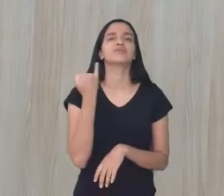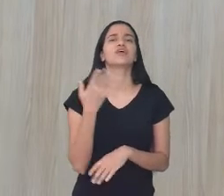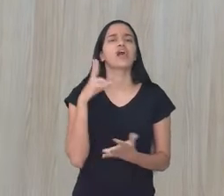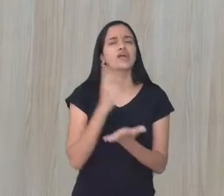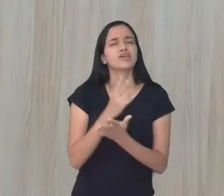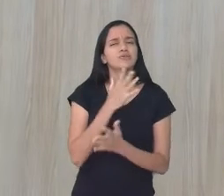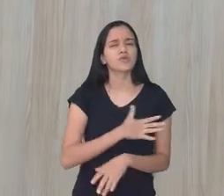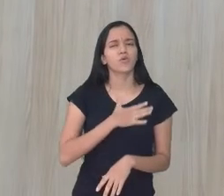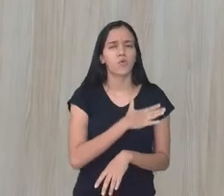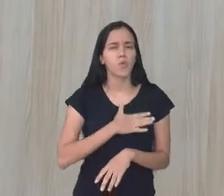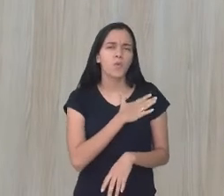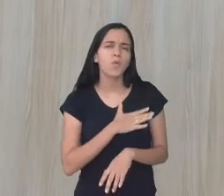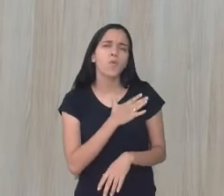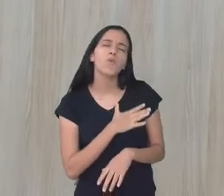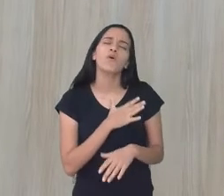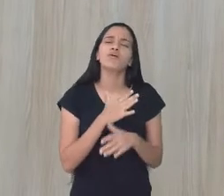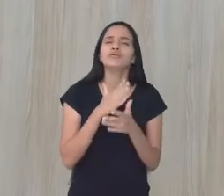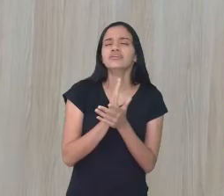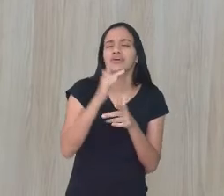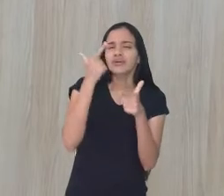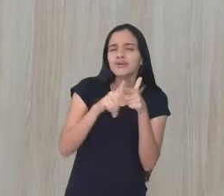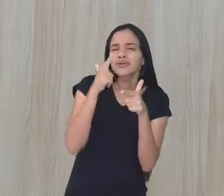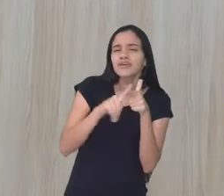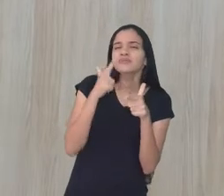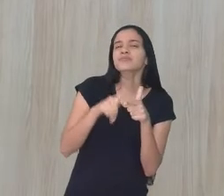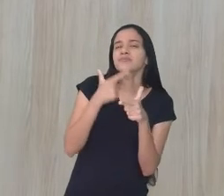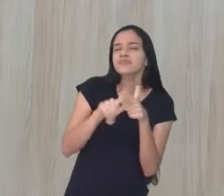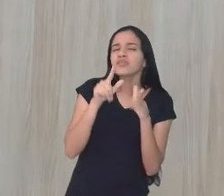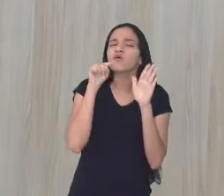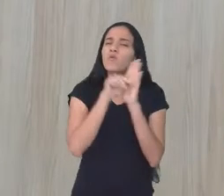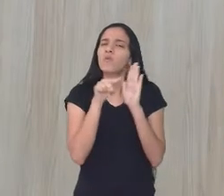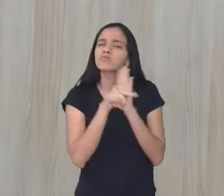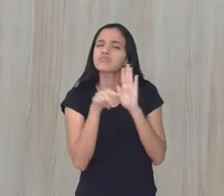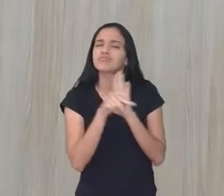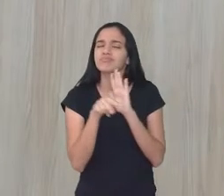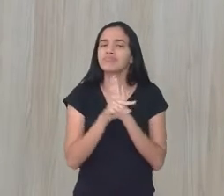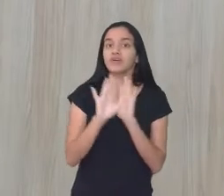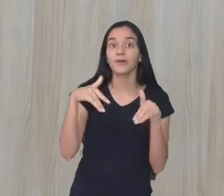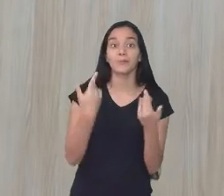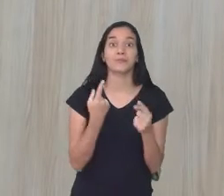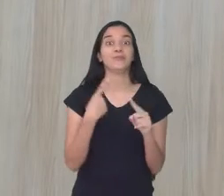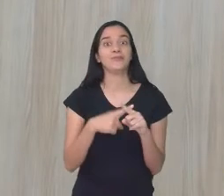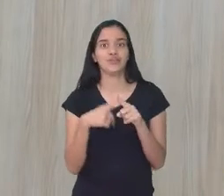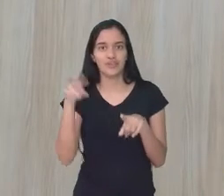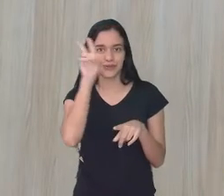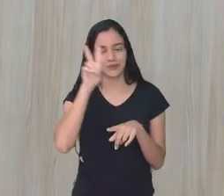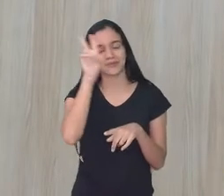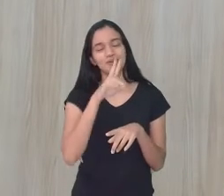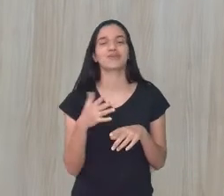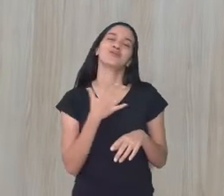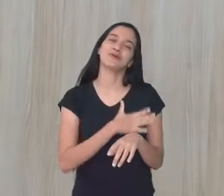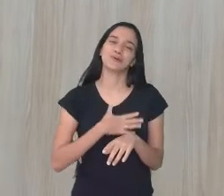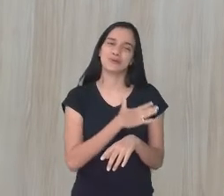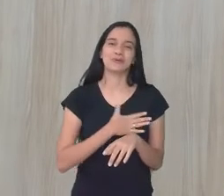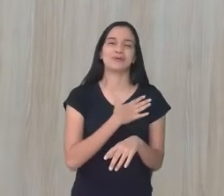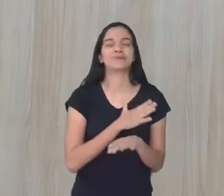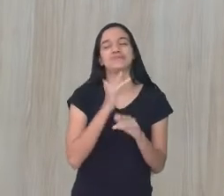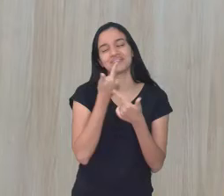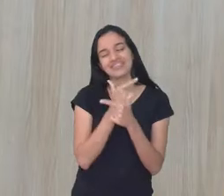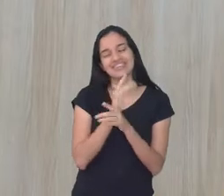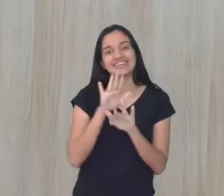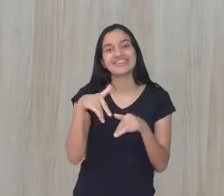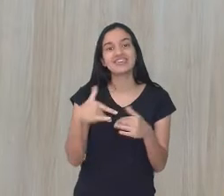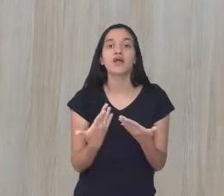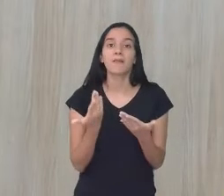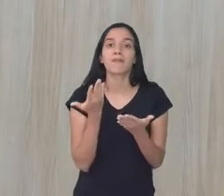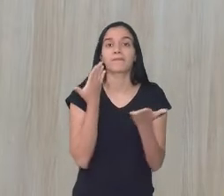sempre gosta de trazer umas problemáticas, umas inquietações, né? Porque historiador gosta disso, viu? E